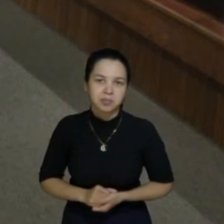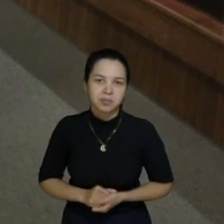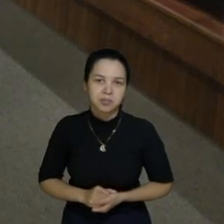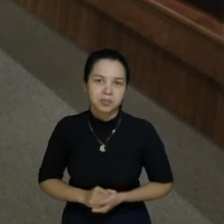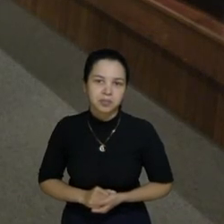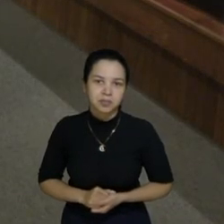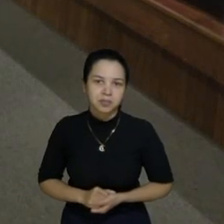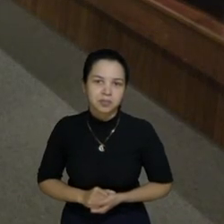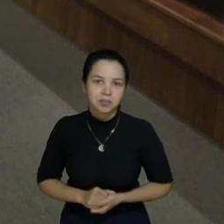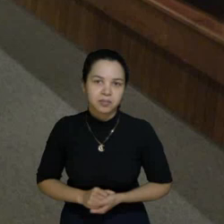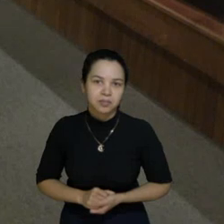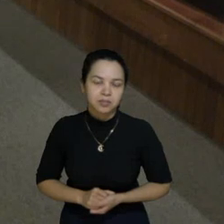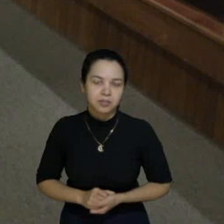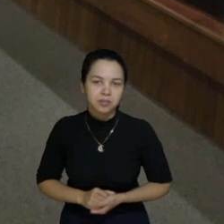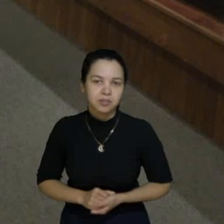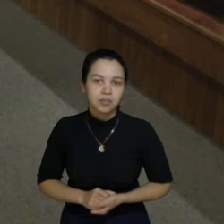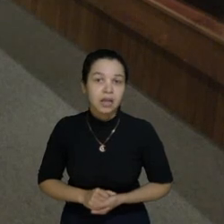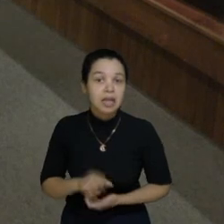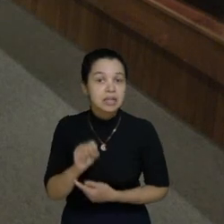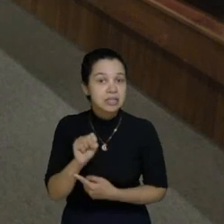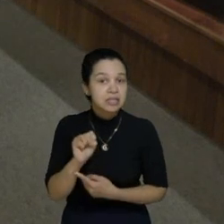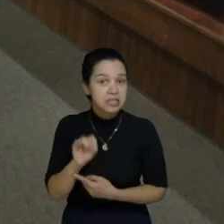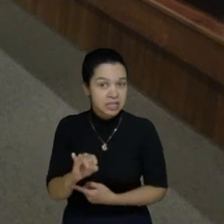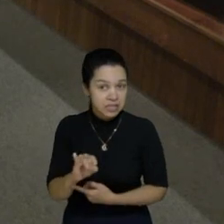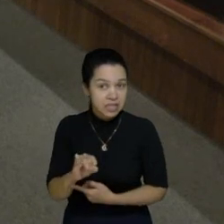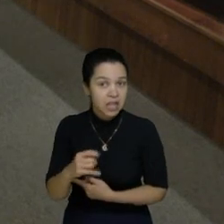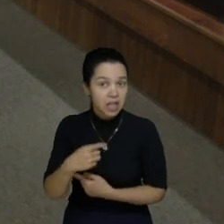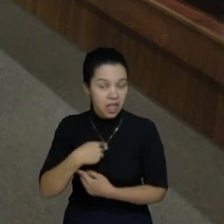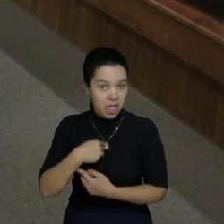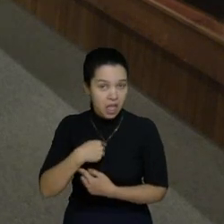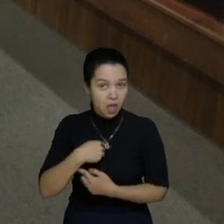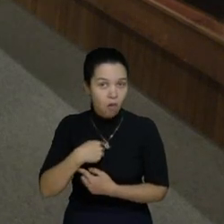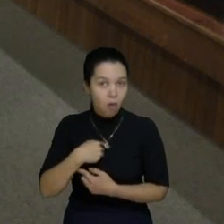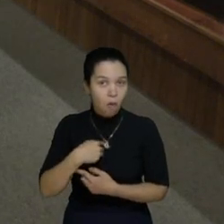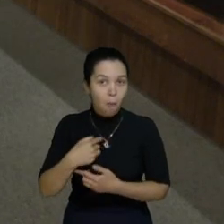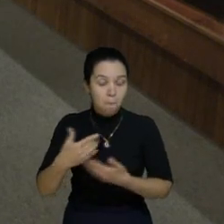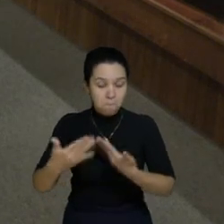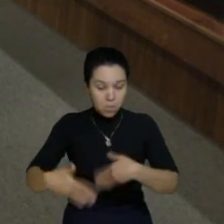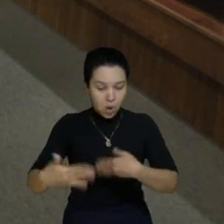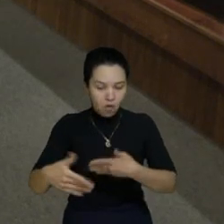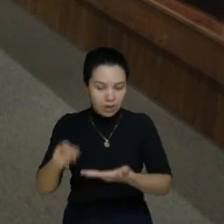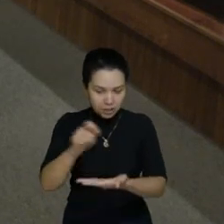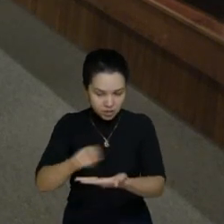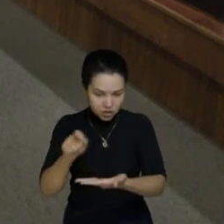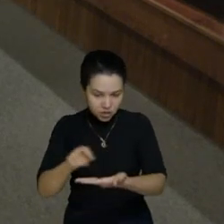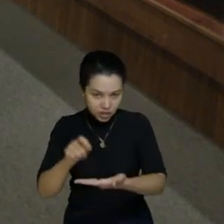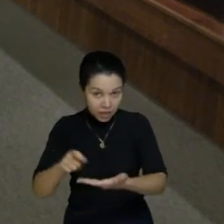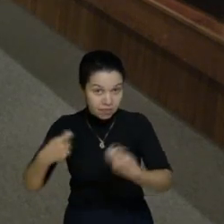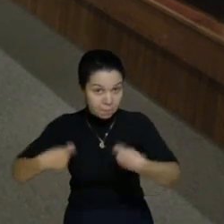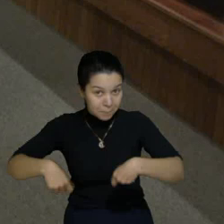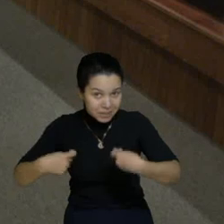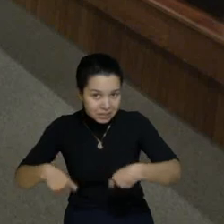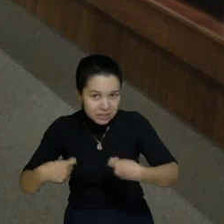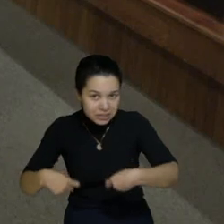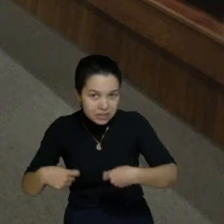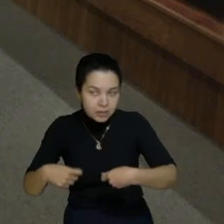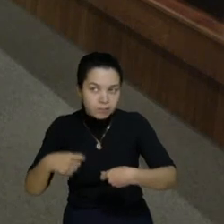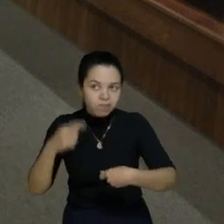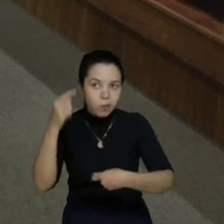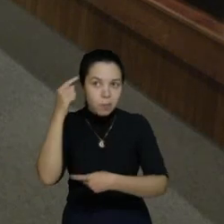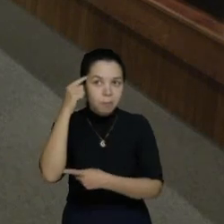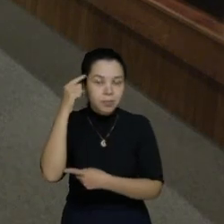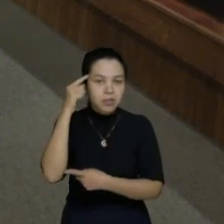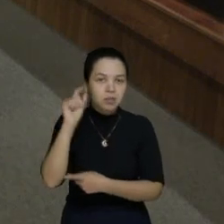tá agora se eu ten tenho que fazer uma prova escrita pelo menos eu tenho que pensar em algumas coisas